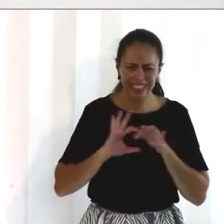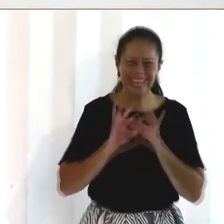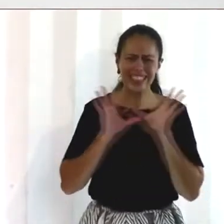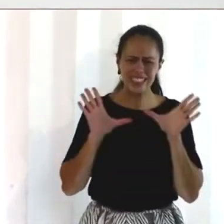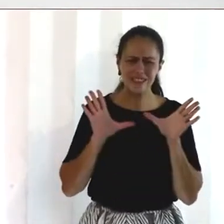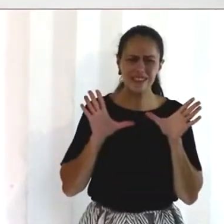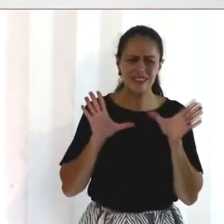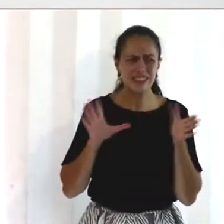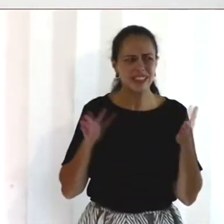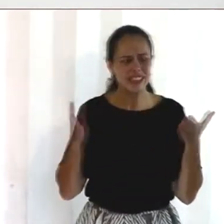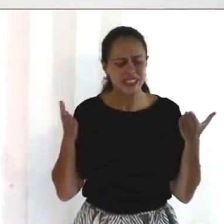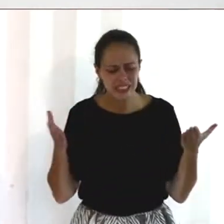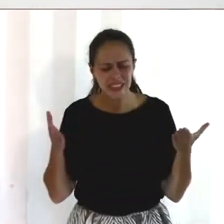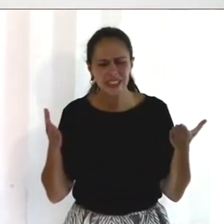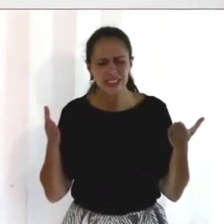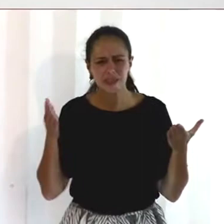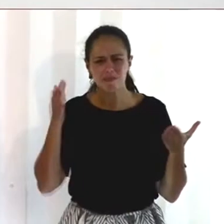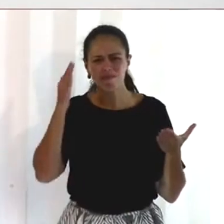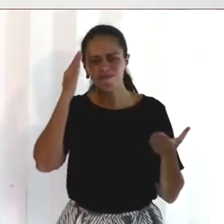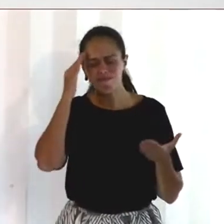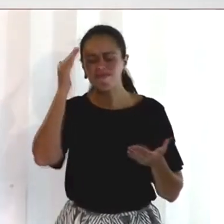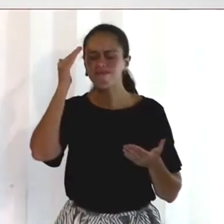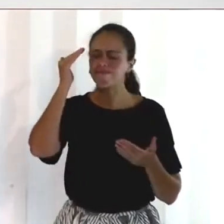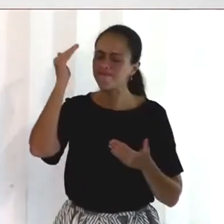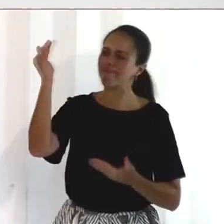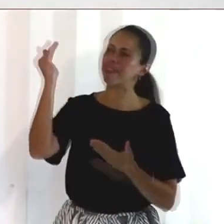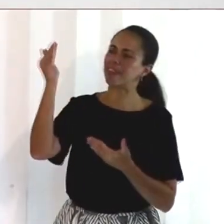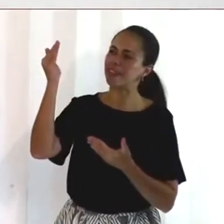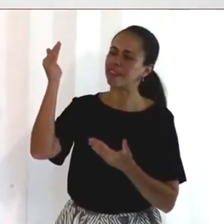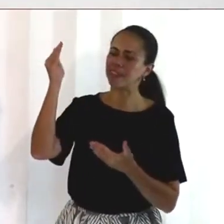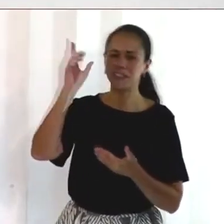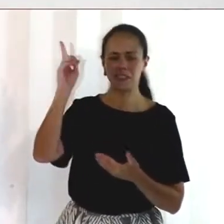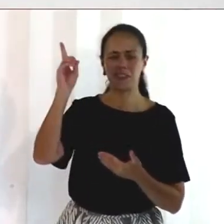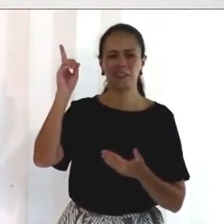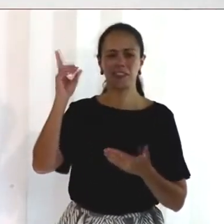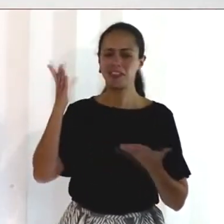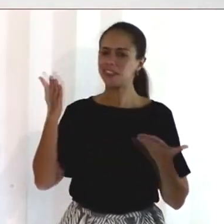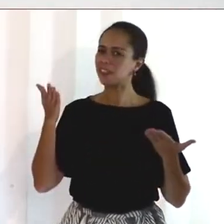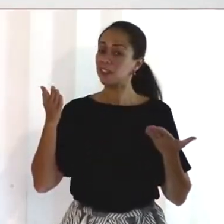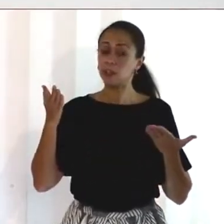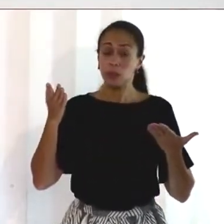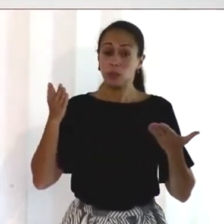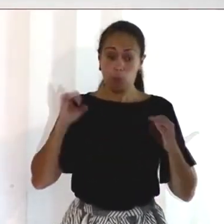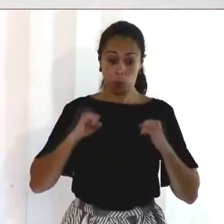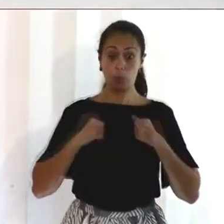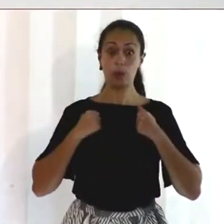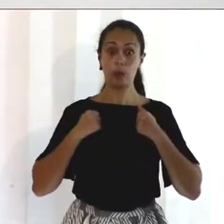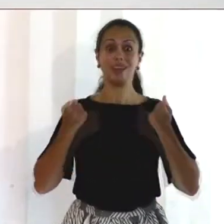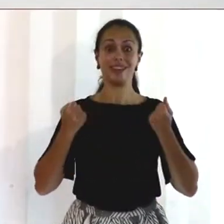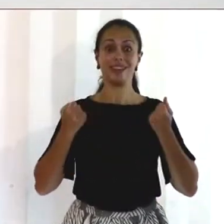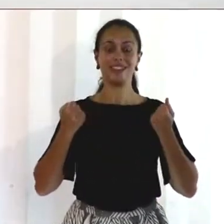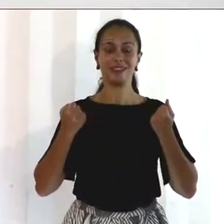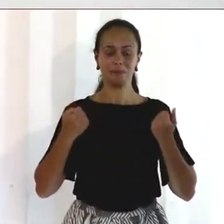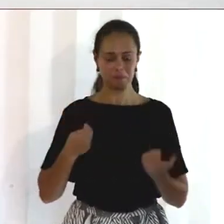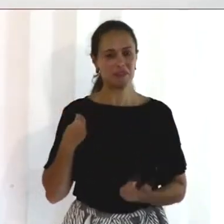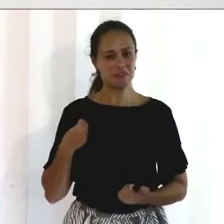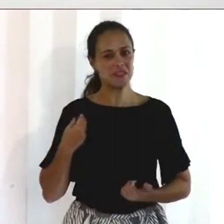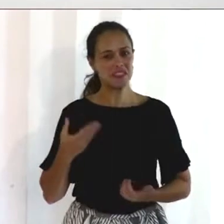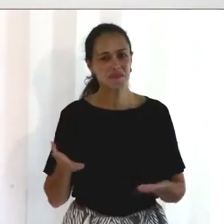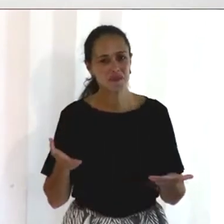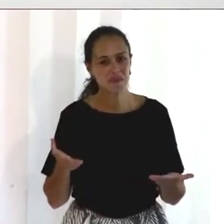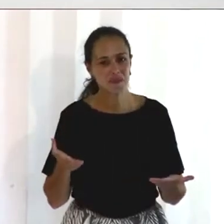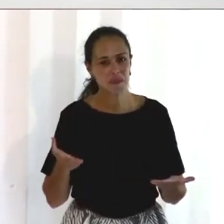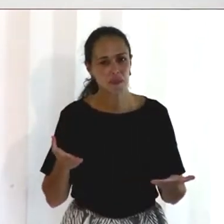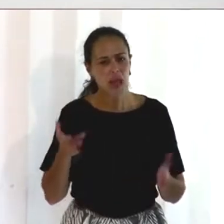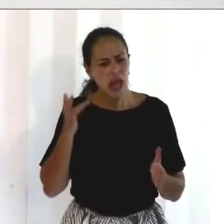devocional, quem lê as Escrituras, quem ora segundo as Escrituras. E então quando ele encontra alguém que está passando por uma